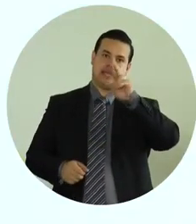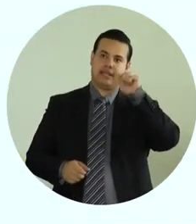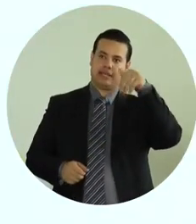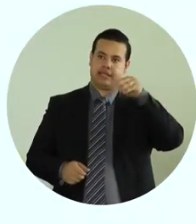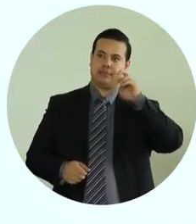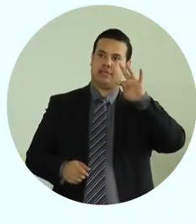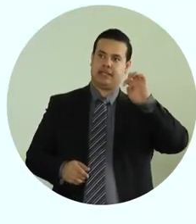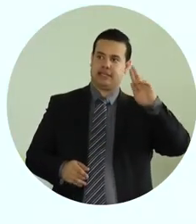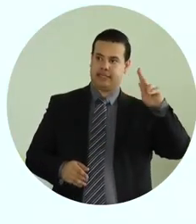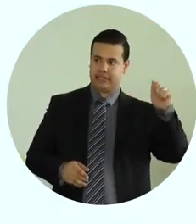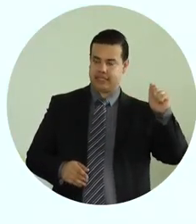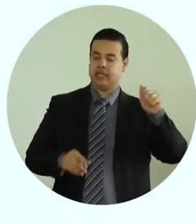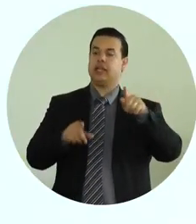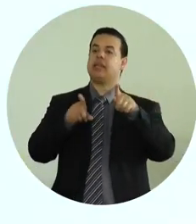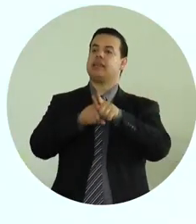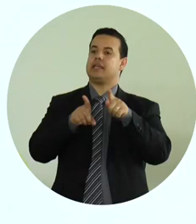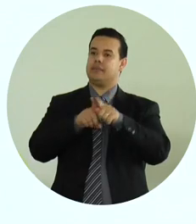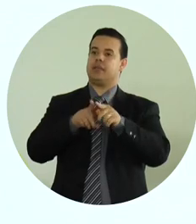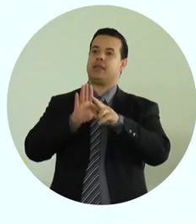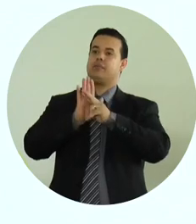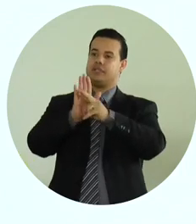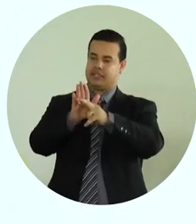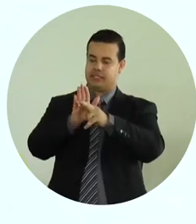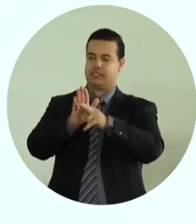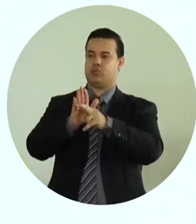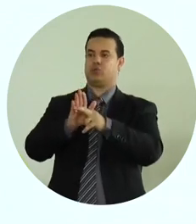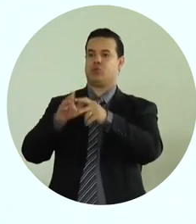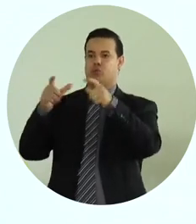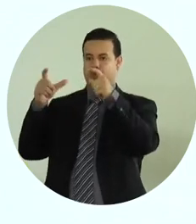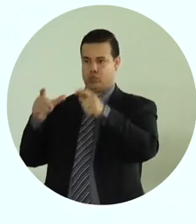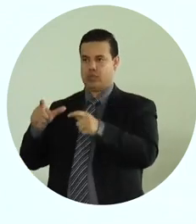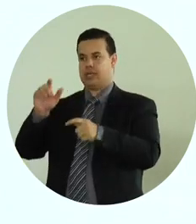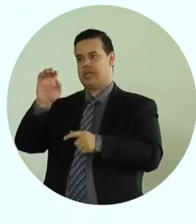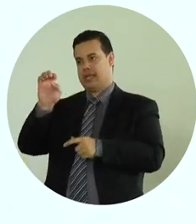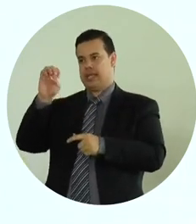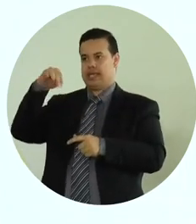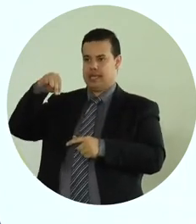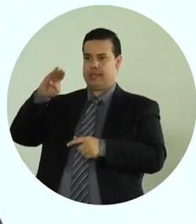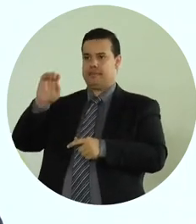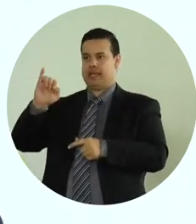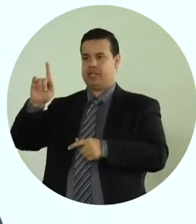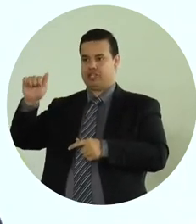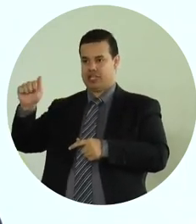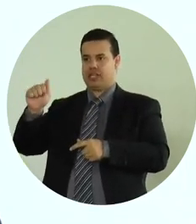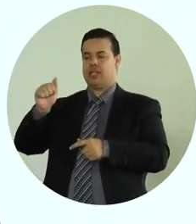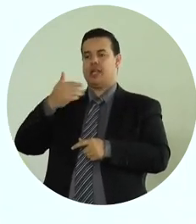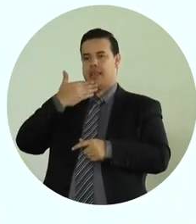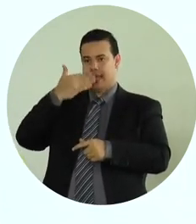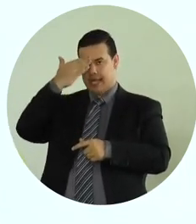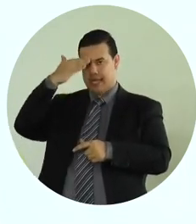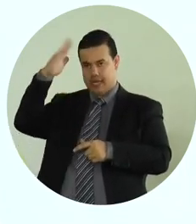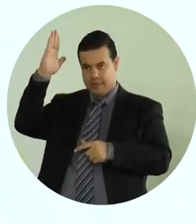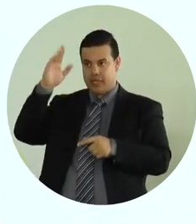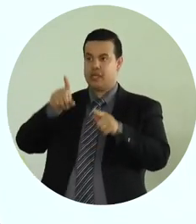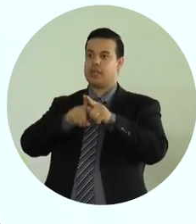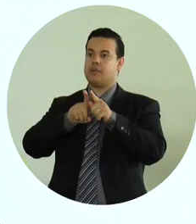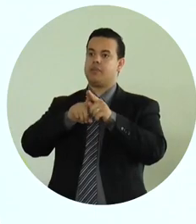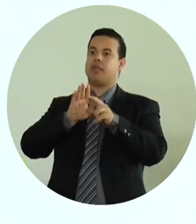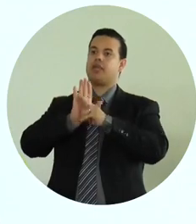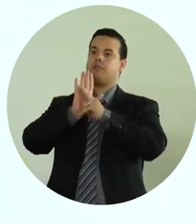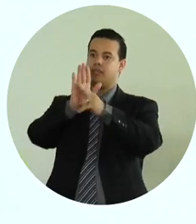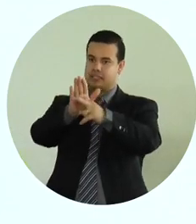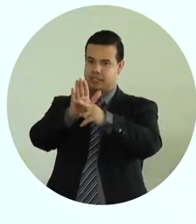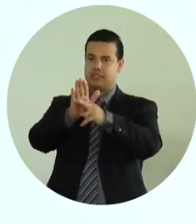Relações Públicas, representando a Embaixada do Reino da Arábia Saudita, a senhora Cristina Monteiro, representando a